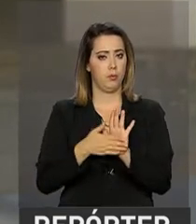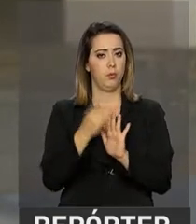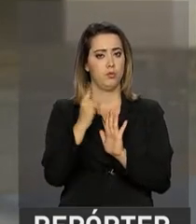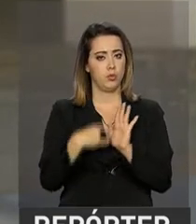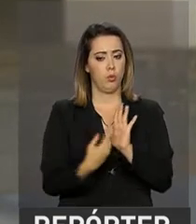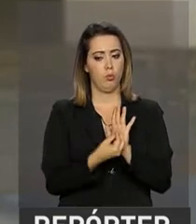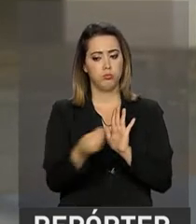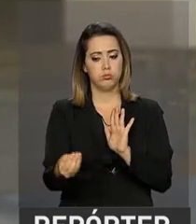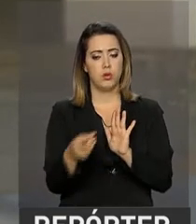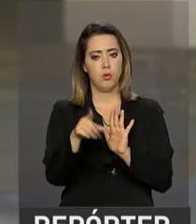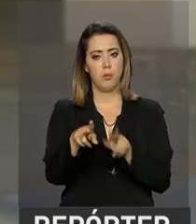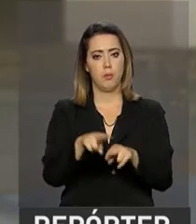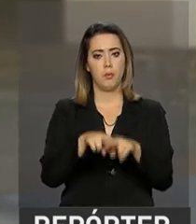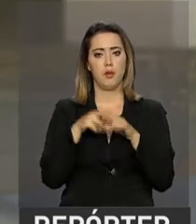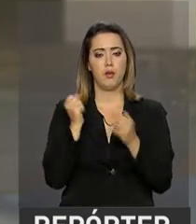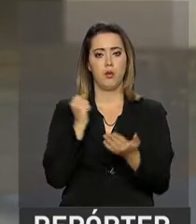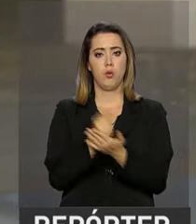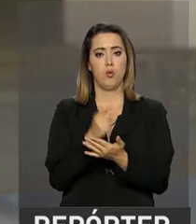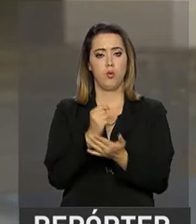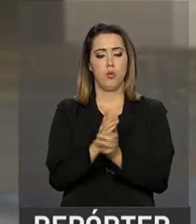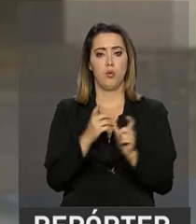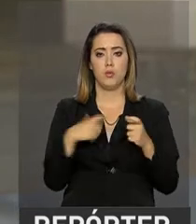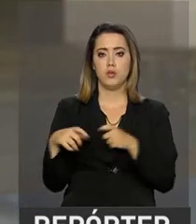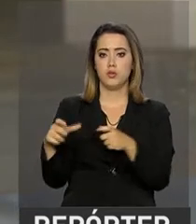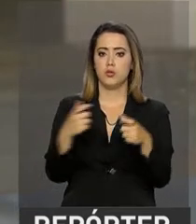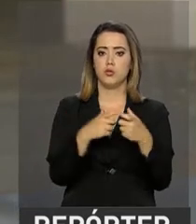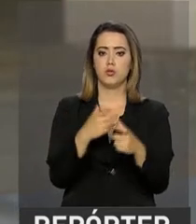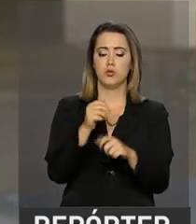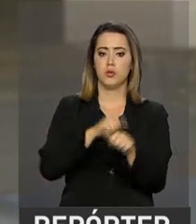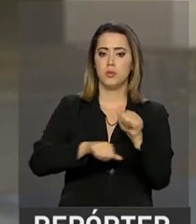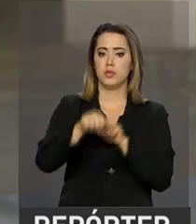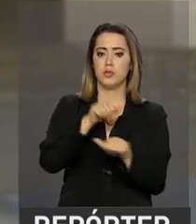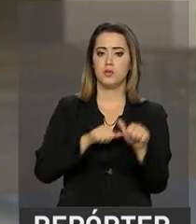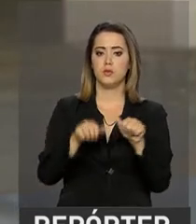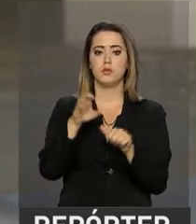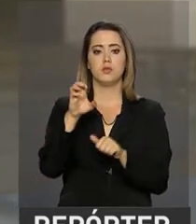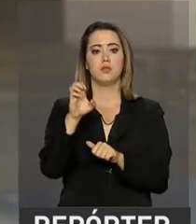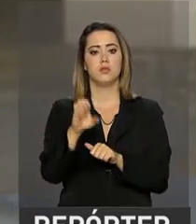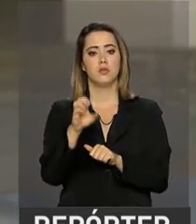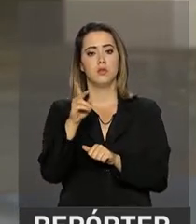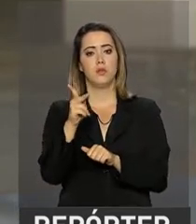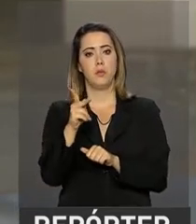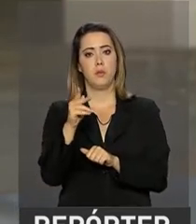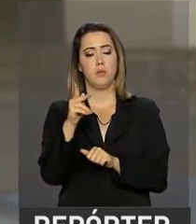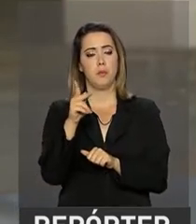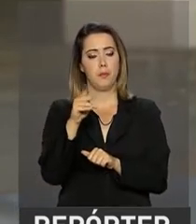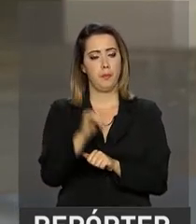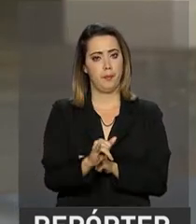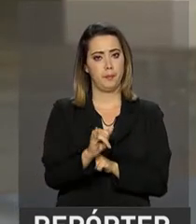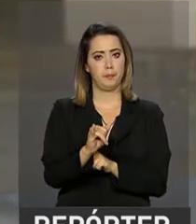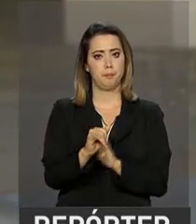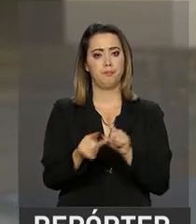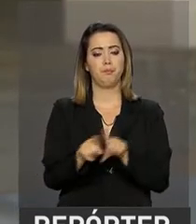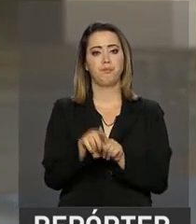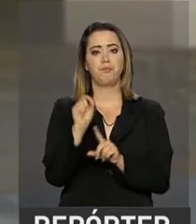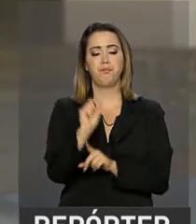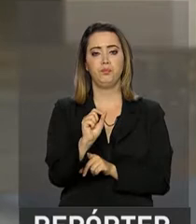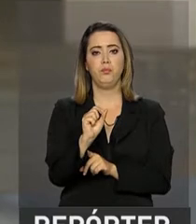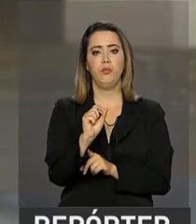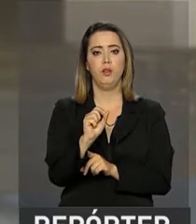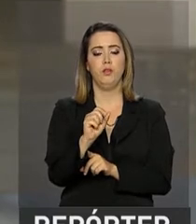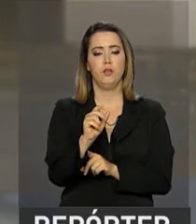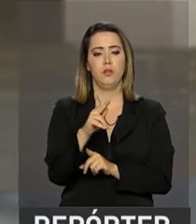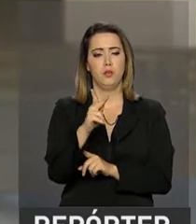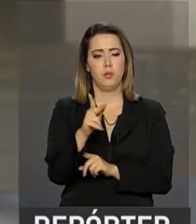por meio da aquisição de terrenos para a conversão e unidades de conservação a possibilidade de converter a